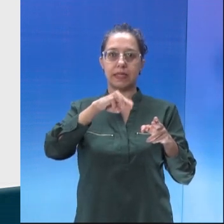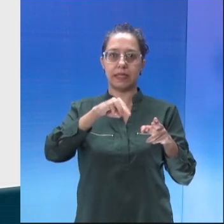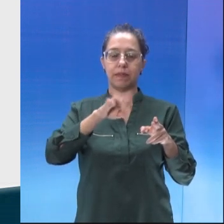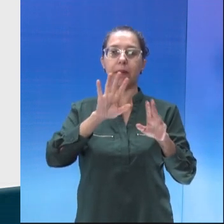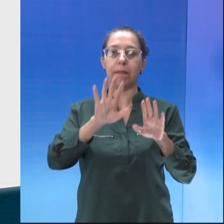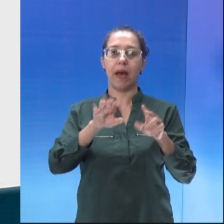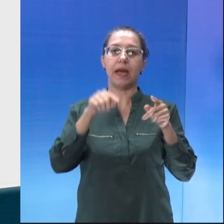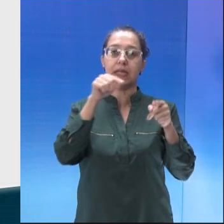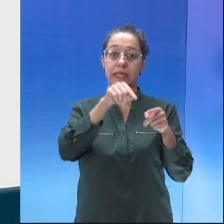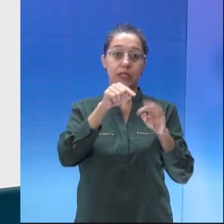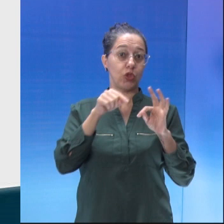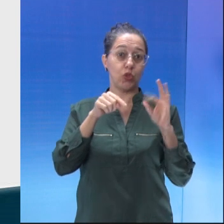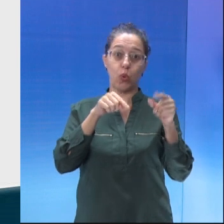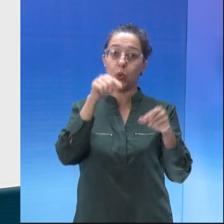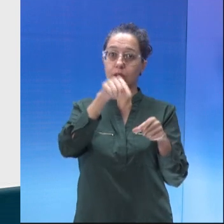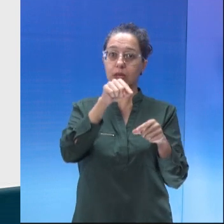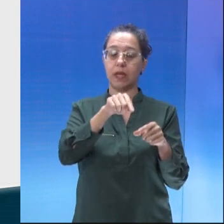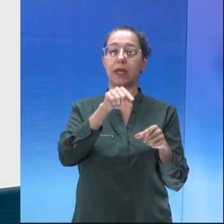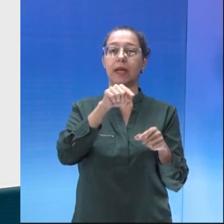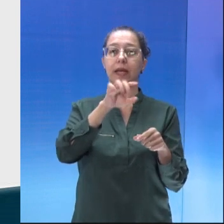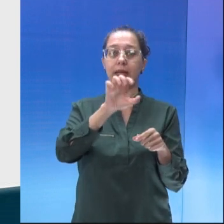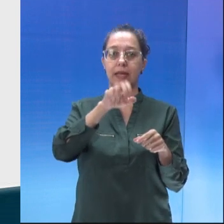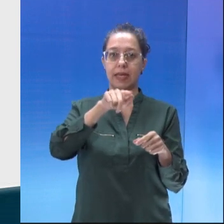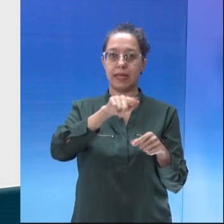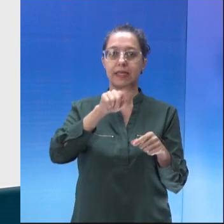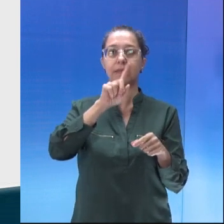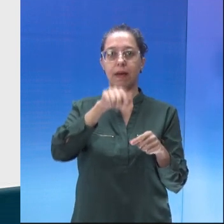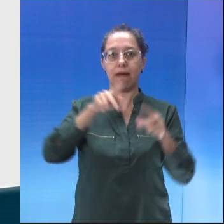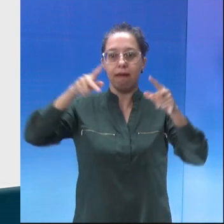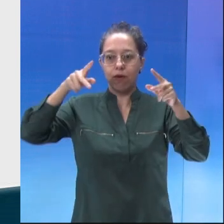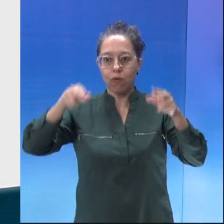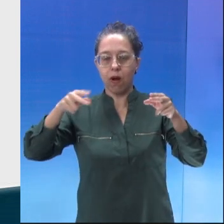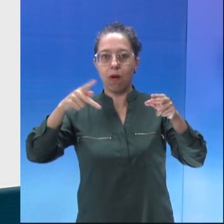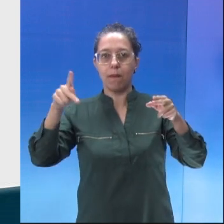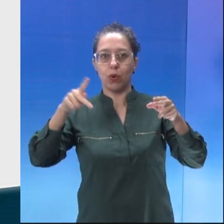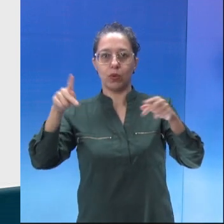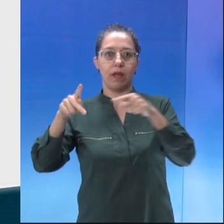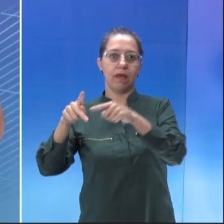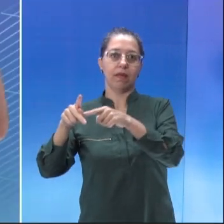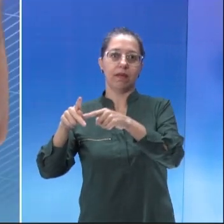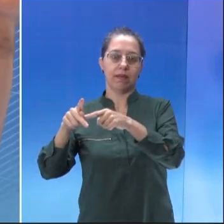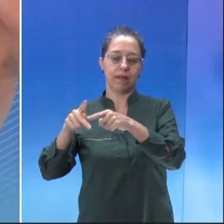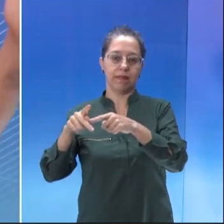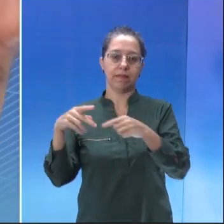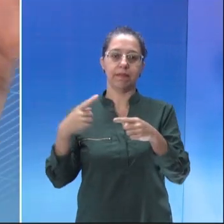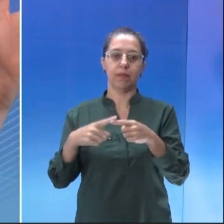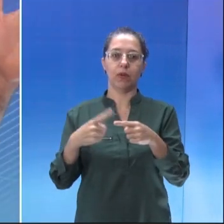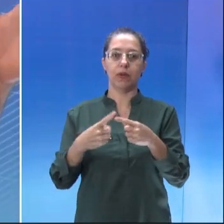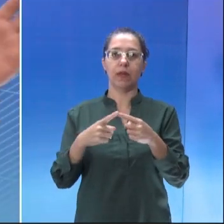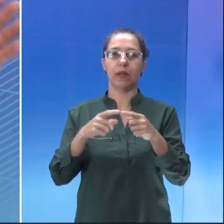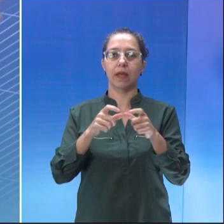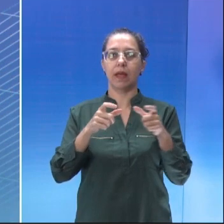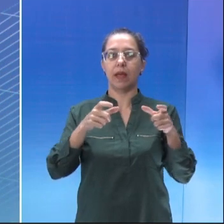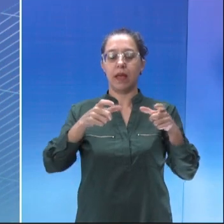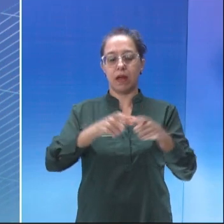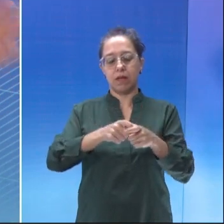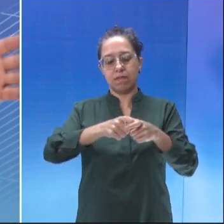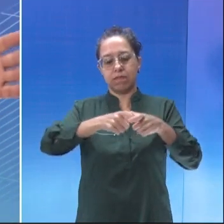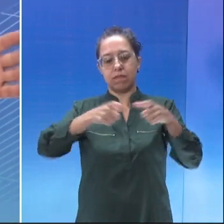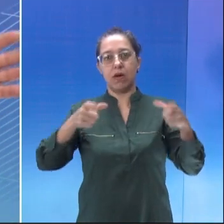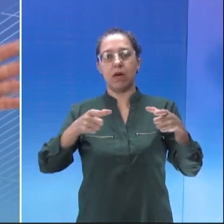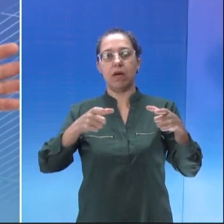toda enzima é uma proteína. Por quê? Proteína é uma classe de biomoléculas grande. E